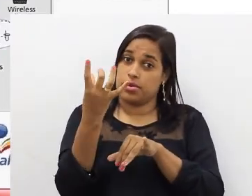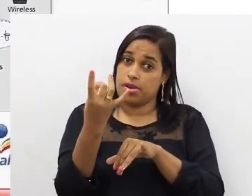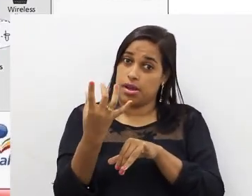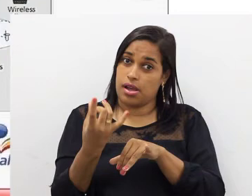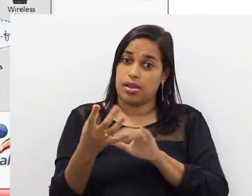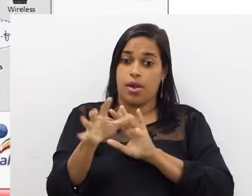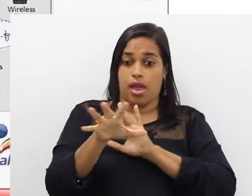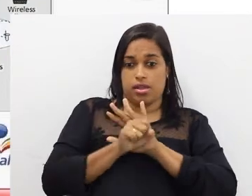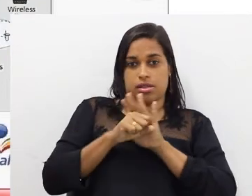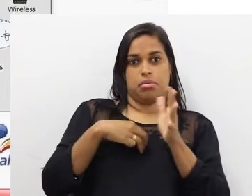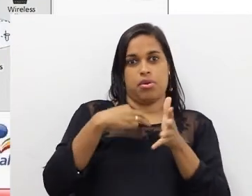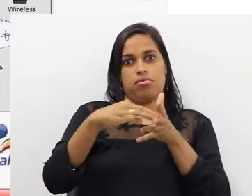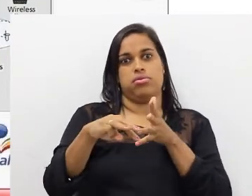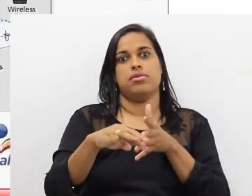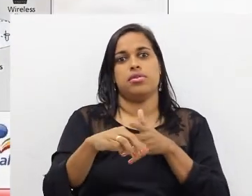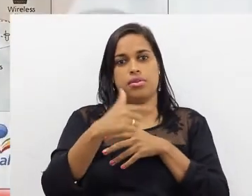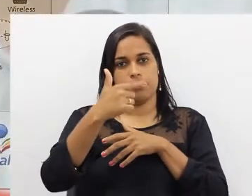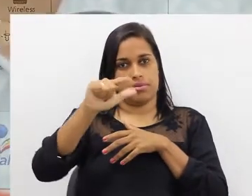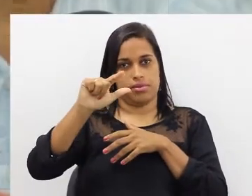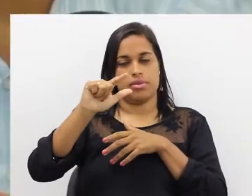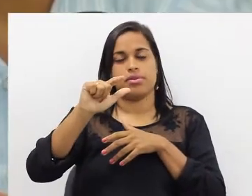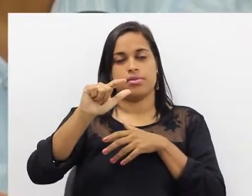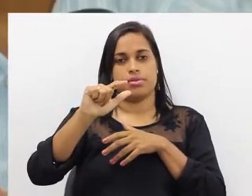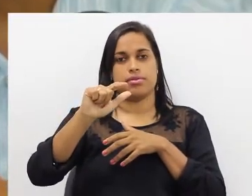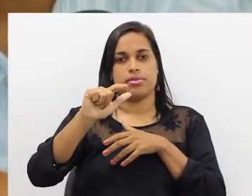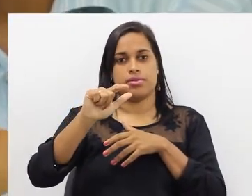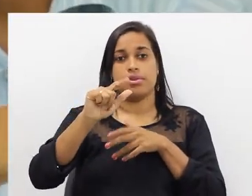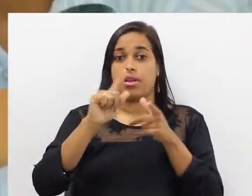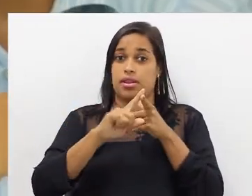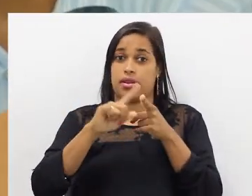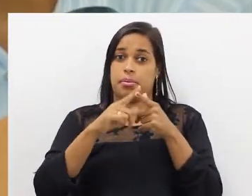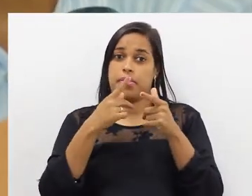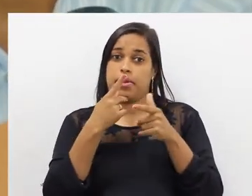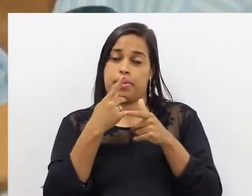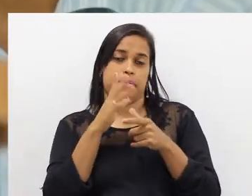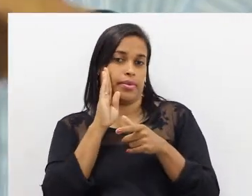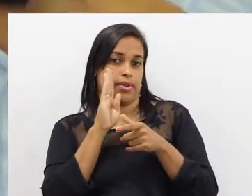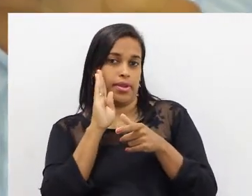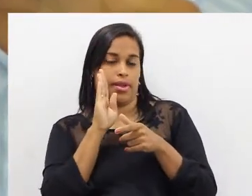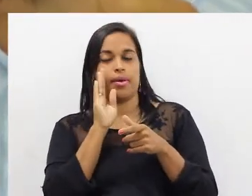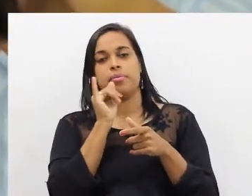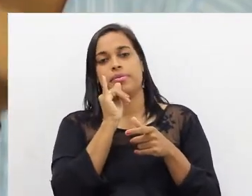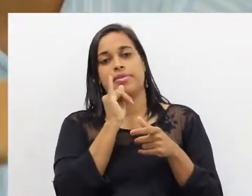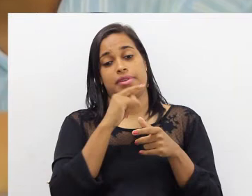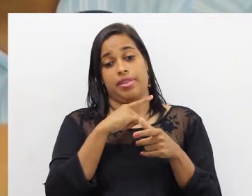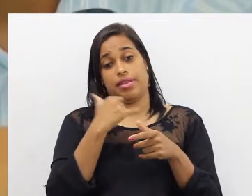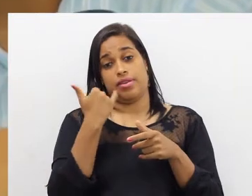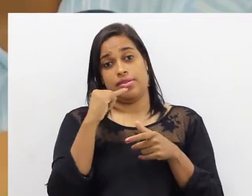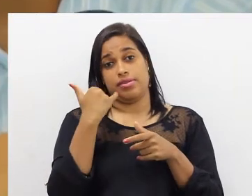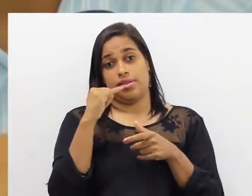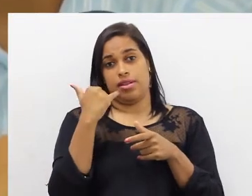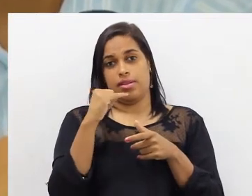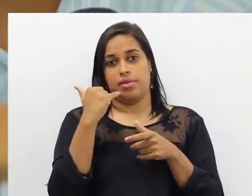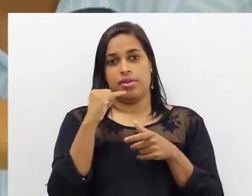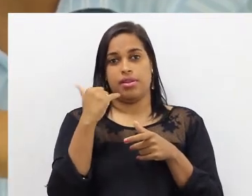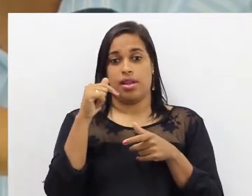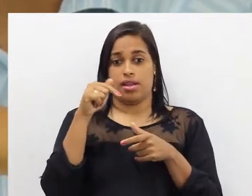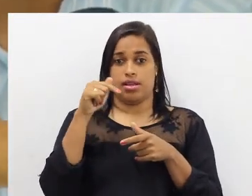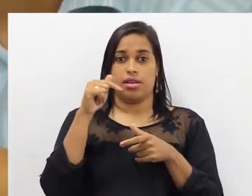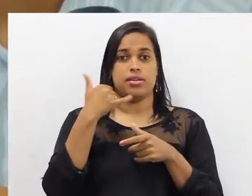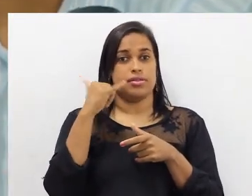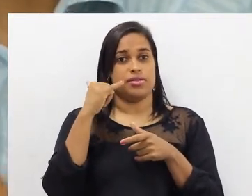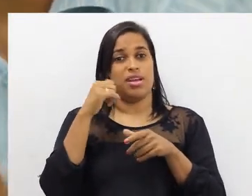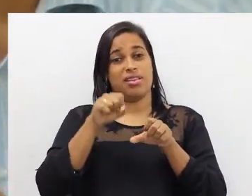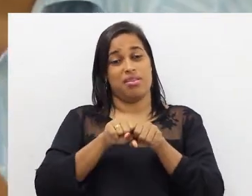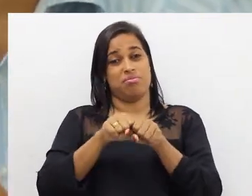de receber e enviar para o próximo. Isso também quer dizer um negócio legal. Se eu estou com um celular numa rede mesh aqui, e esse celular